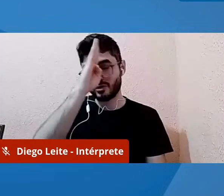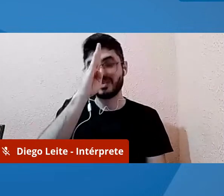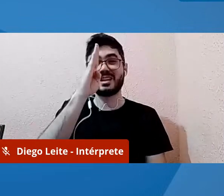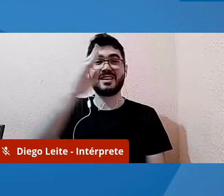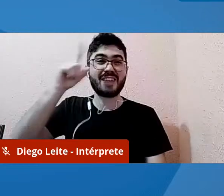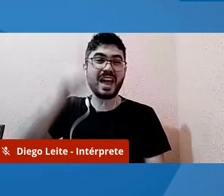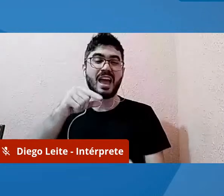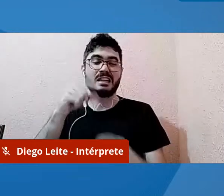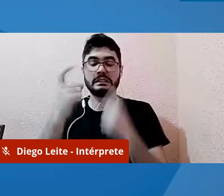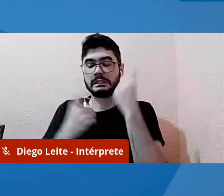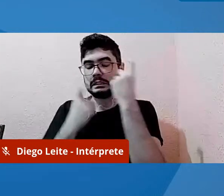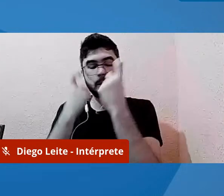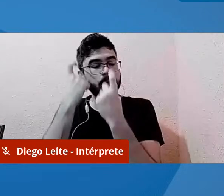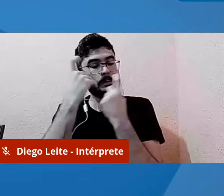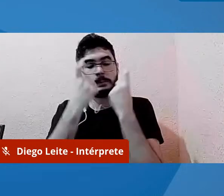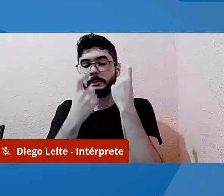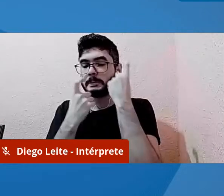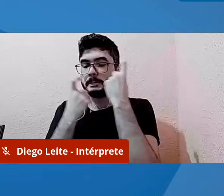preocupante.